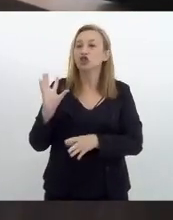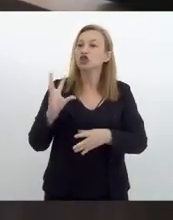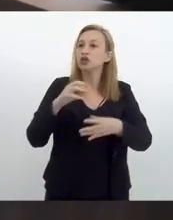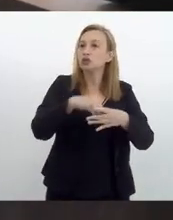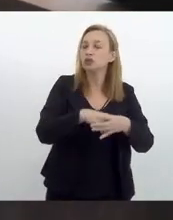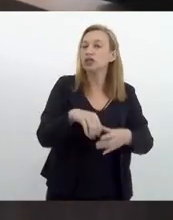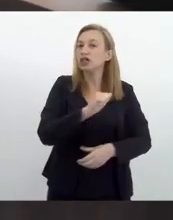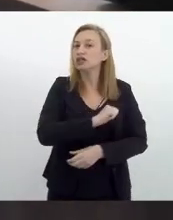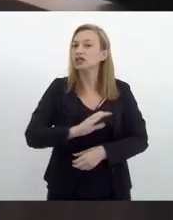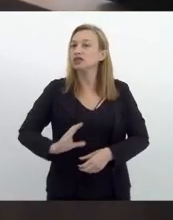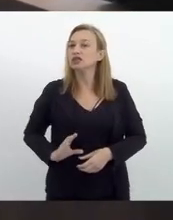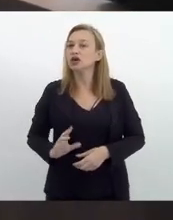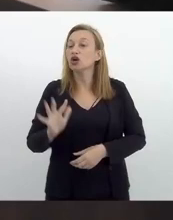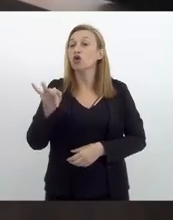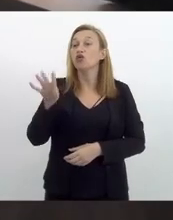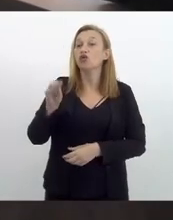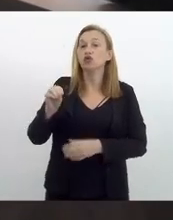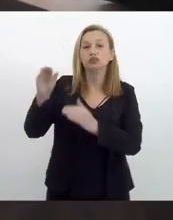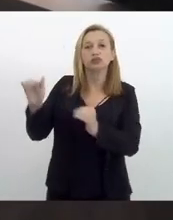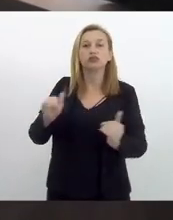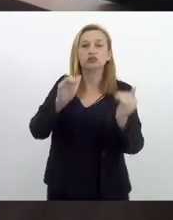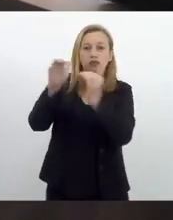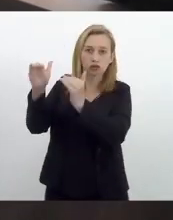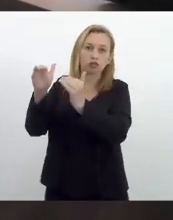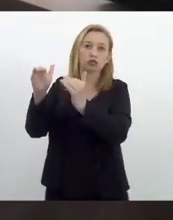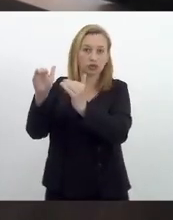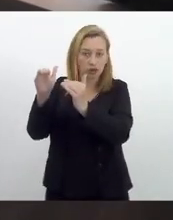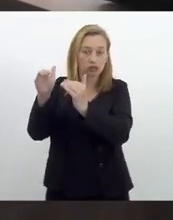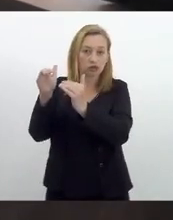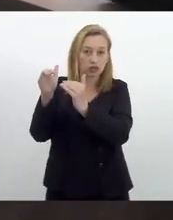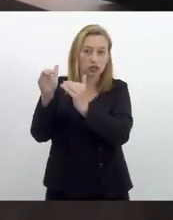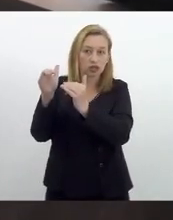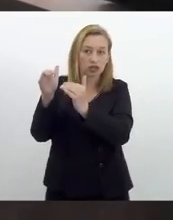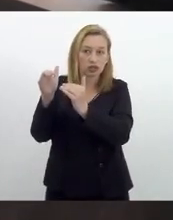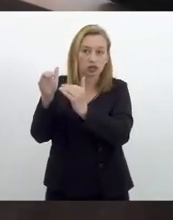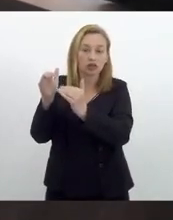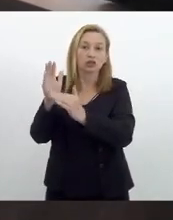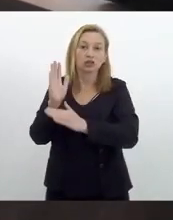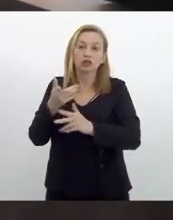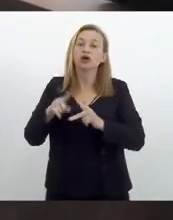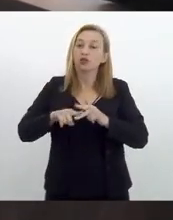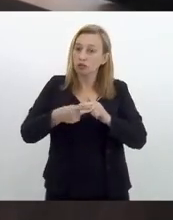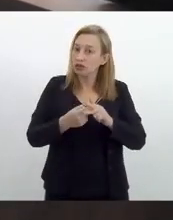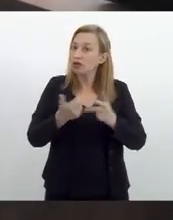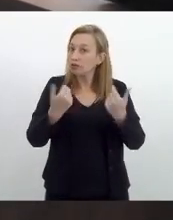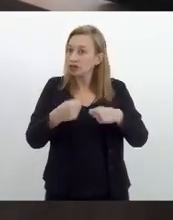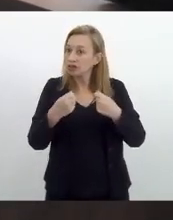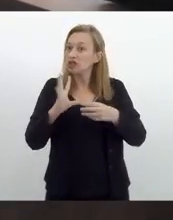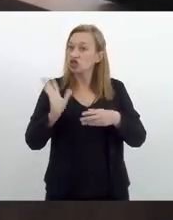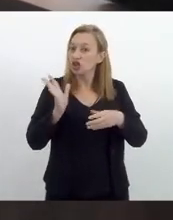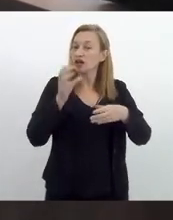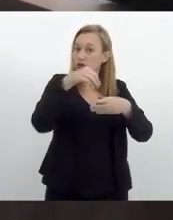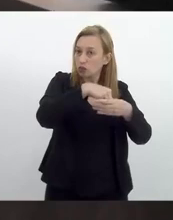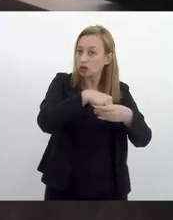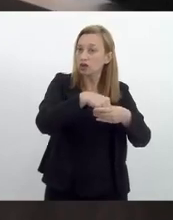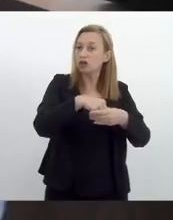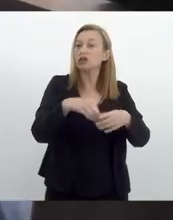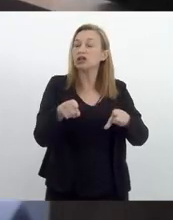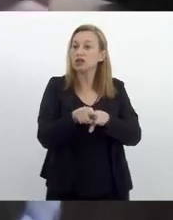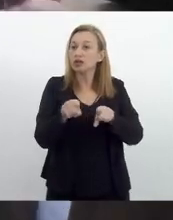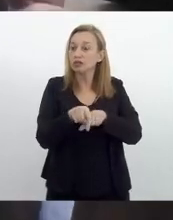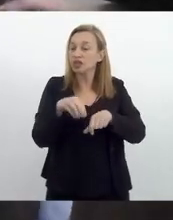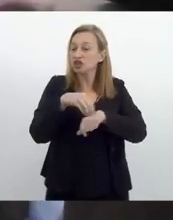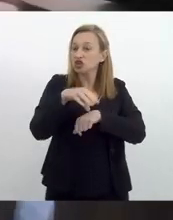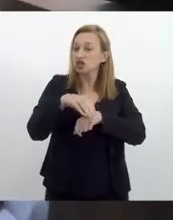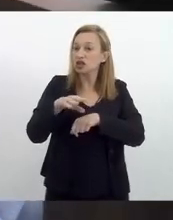André, a questão do fundo soberano, a questão do fundo soberano que a gente ainda precisa regulamentar, mas já está incluído aqui e destacar entre os fundos que